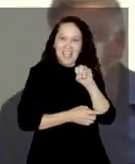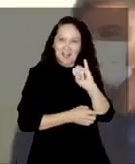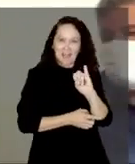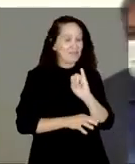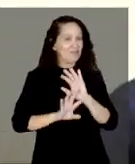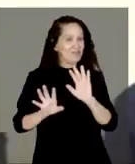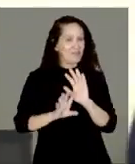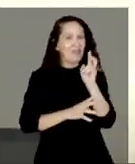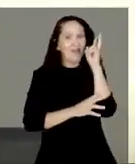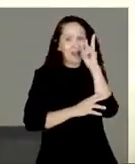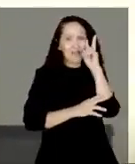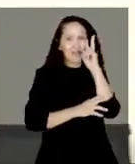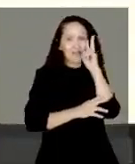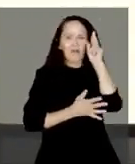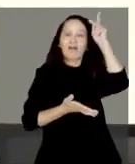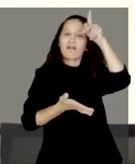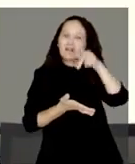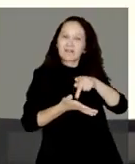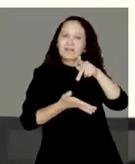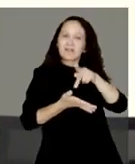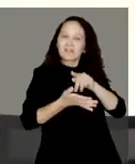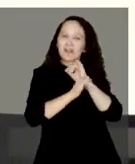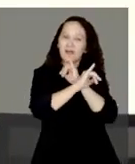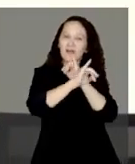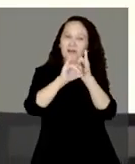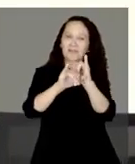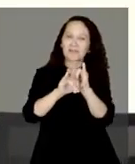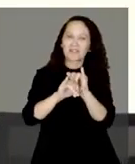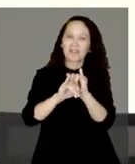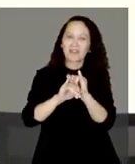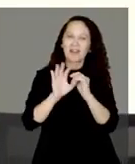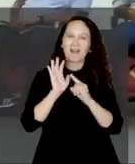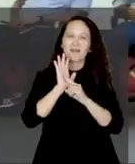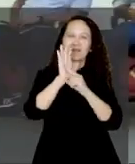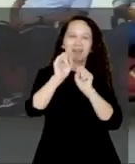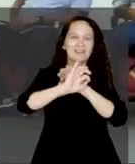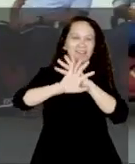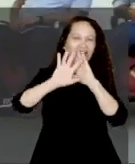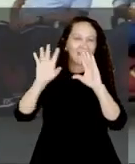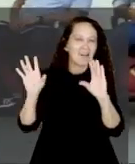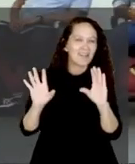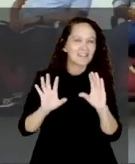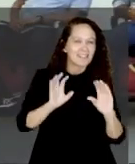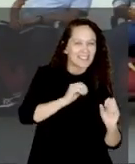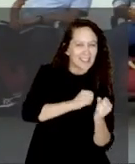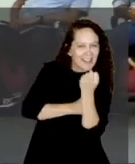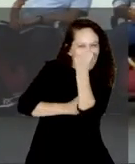herói. Veja que engraçado. O mesmo Estado, em